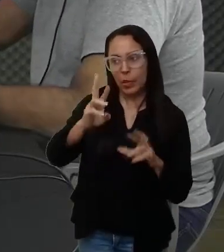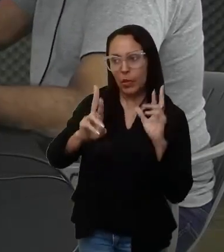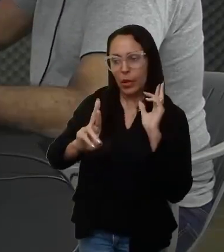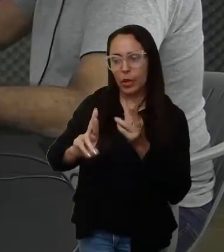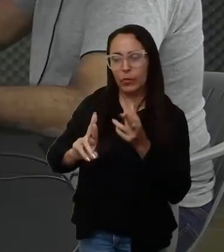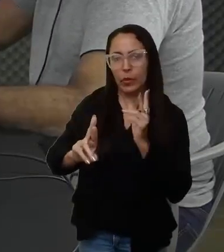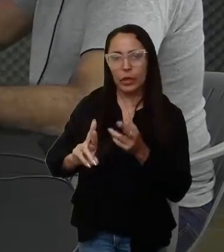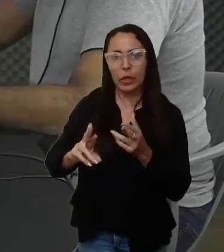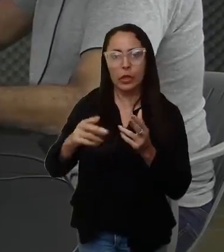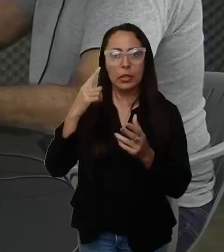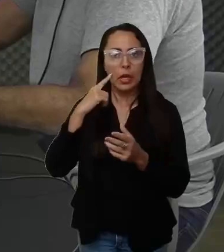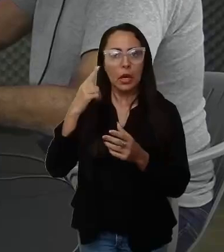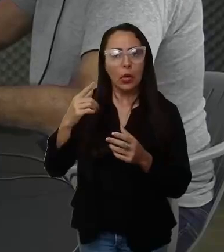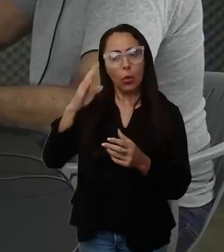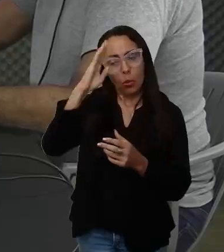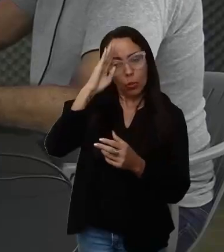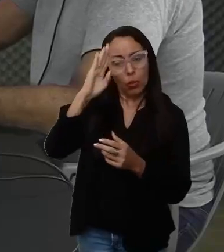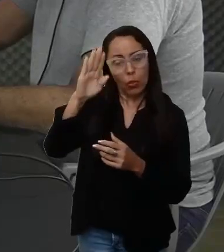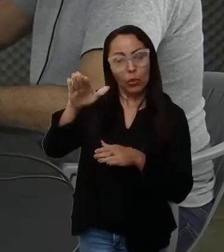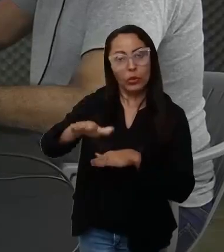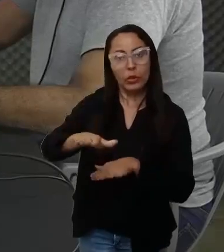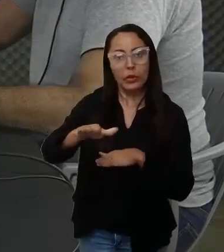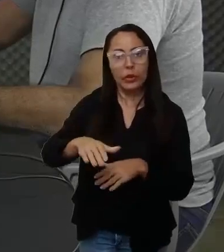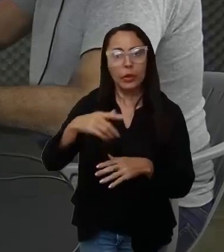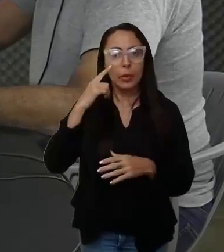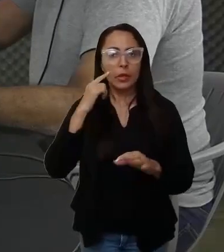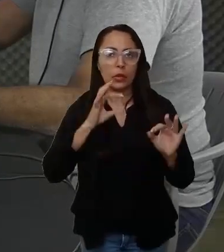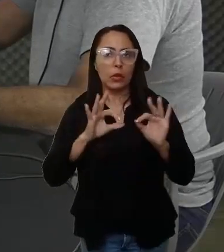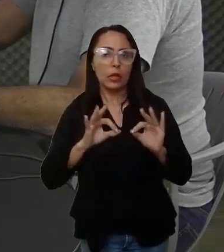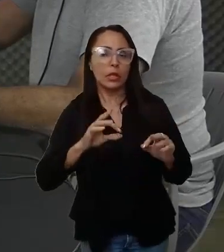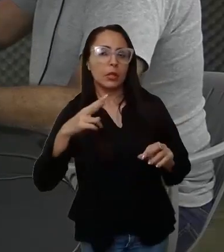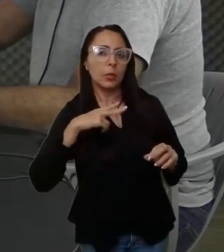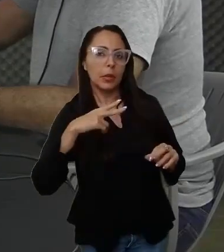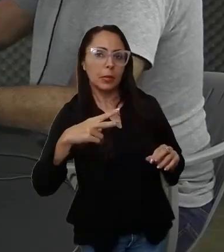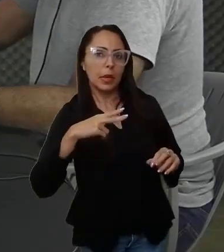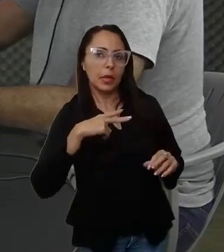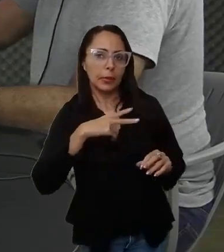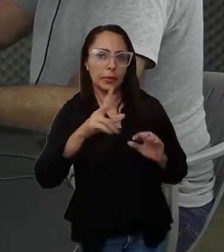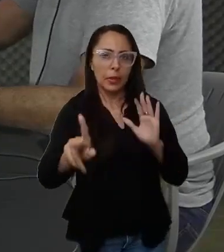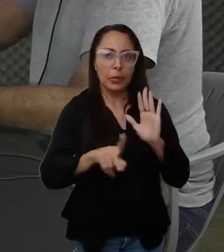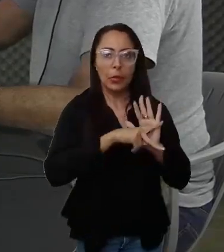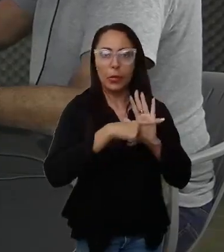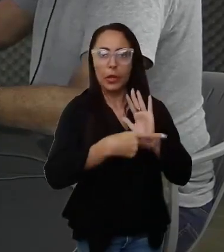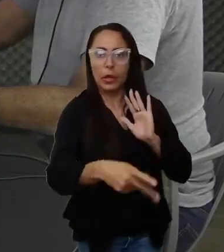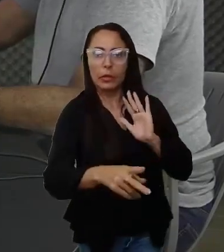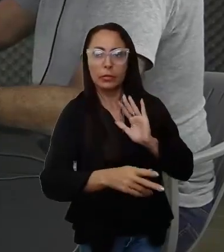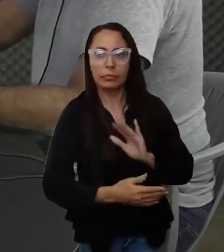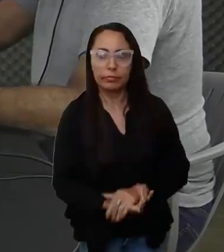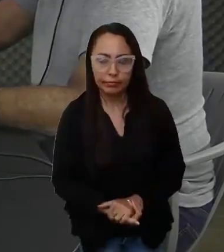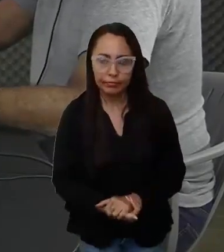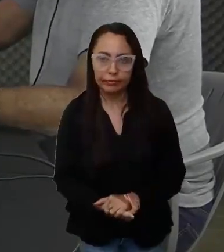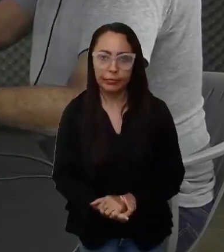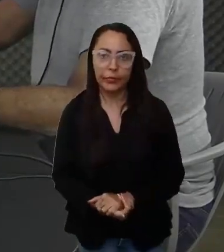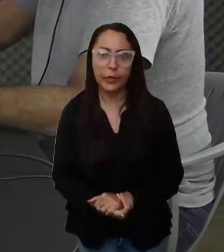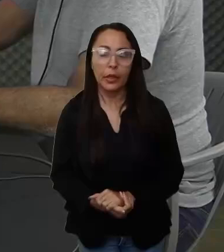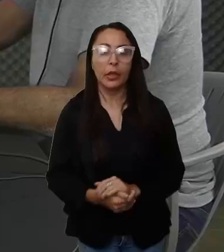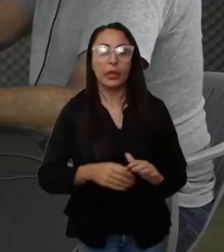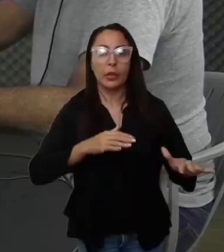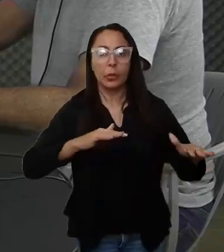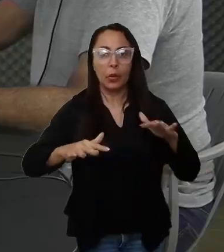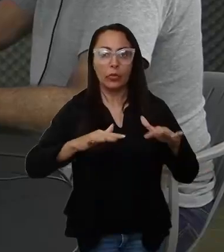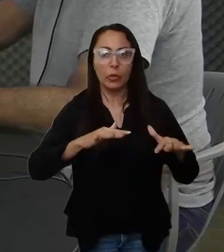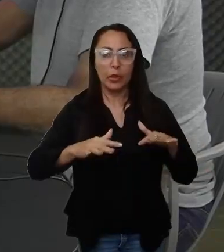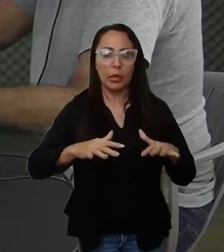conceitual, as Forças Armadas. Mas as organizações privadas se apropriaram. Que eram batalhões logísticos, batalhões, né? Questão de movimentação de